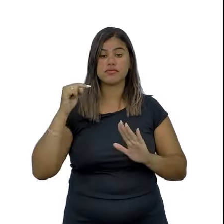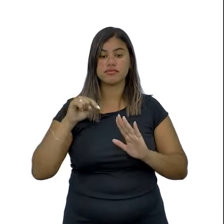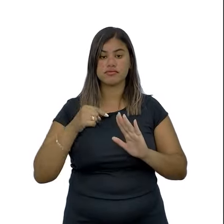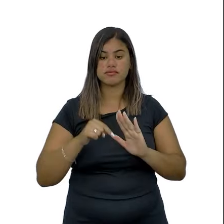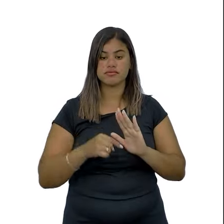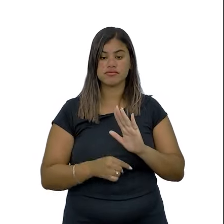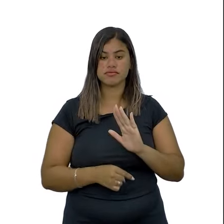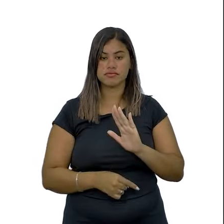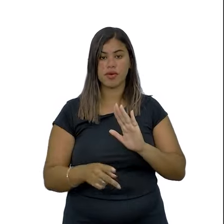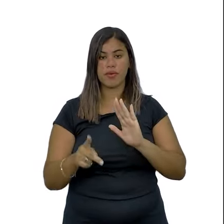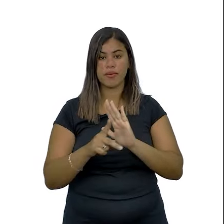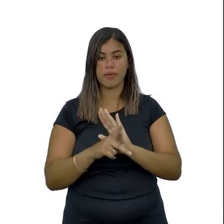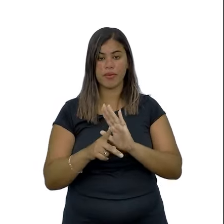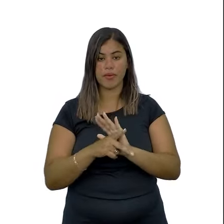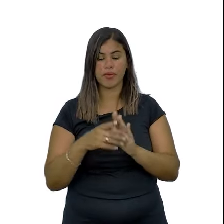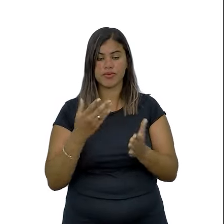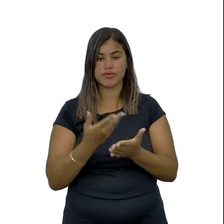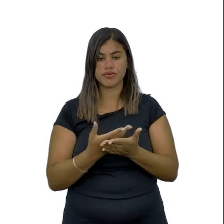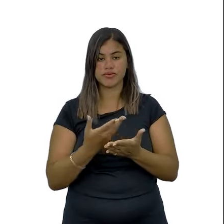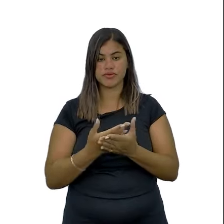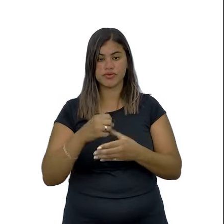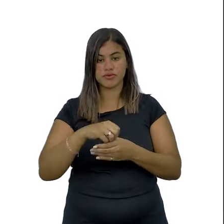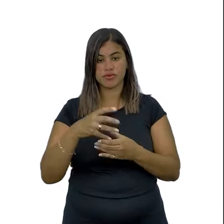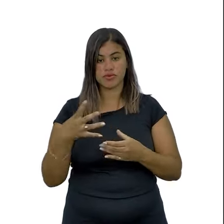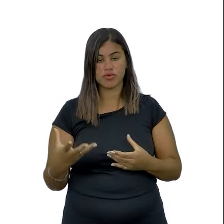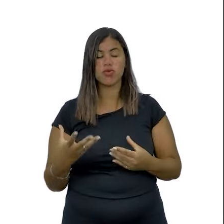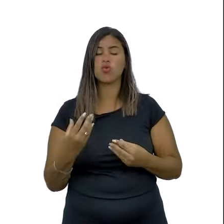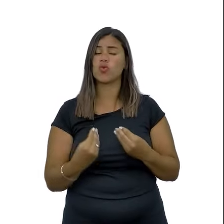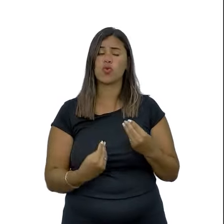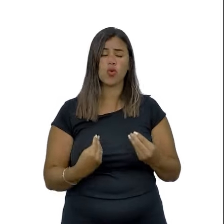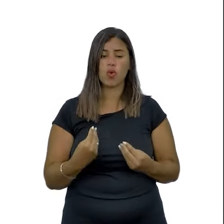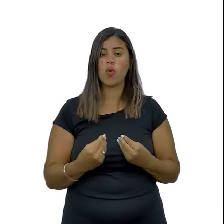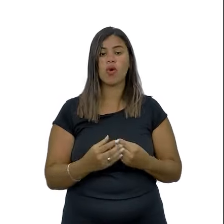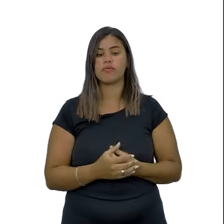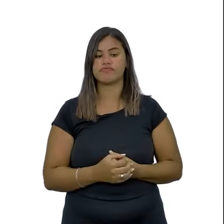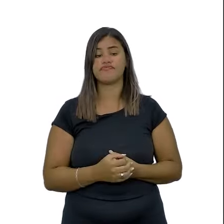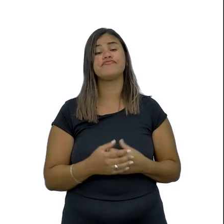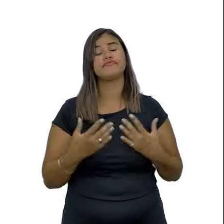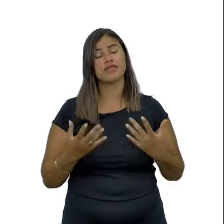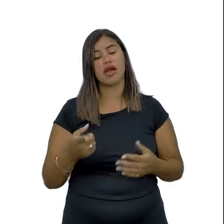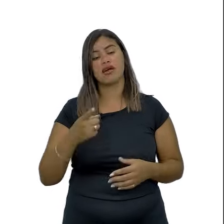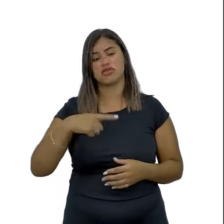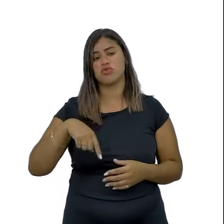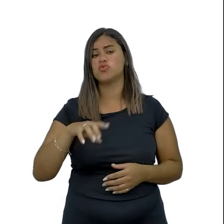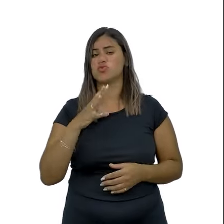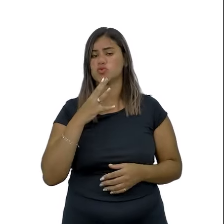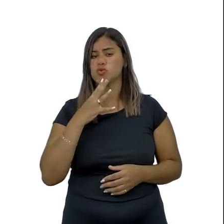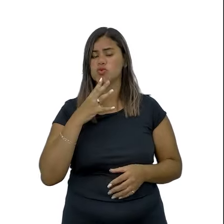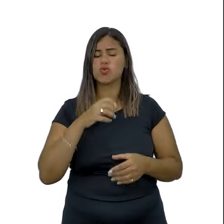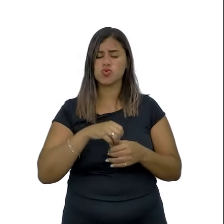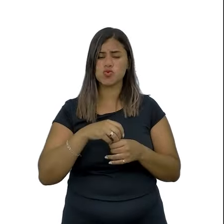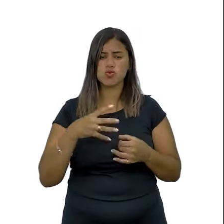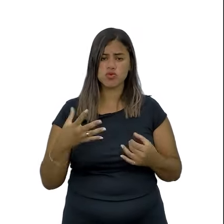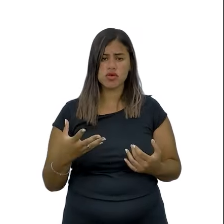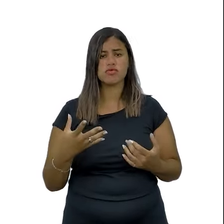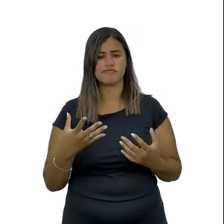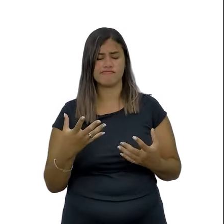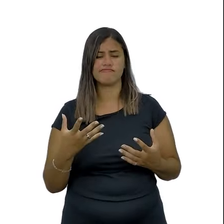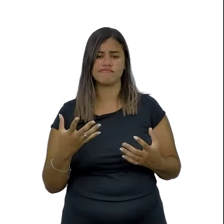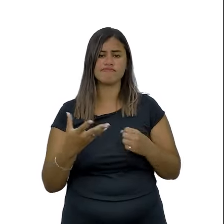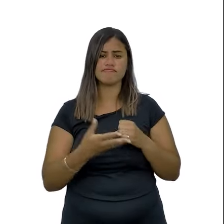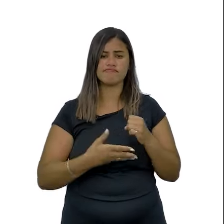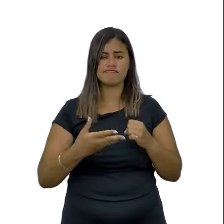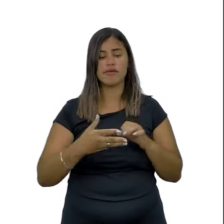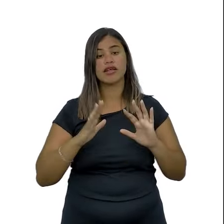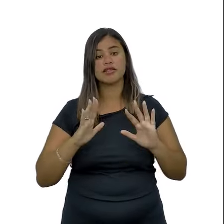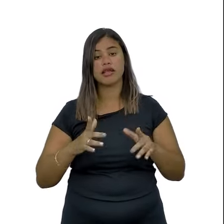aprofundamento do estudo do material, por mais que conheçamos esse material, como eu já antecipei,